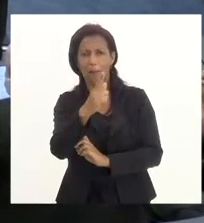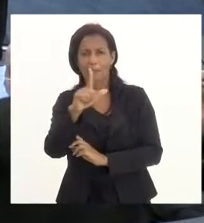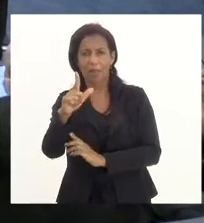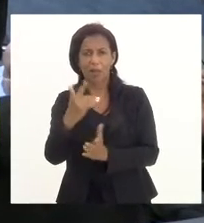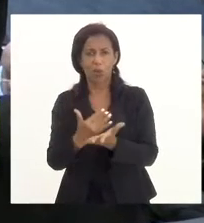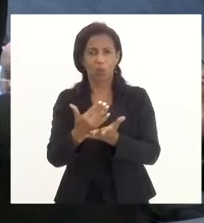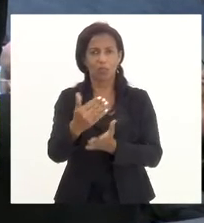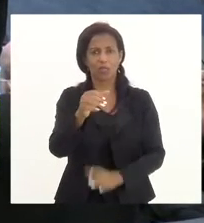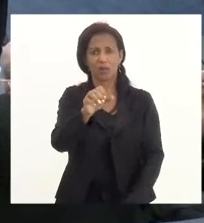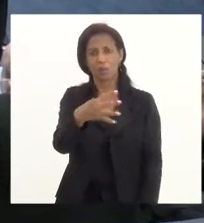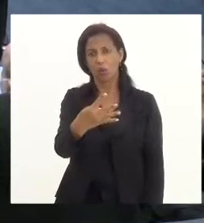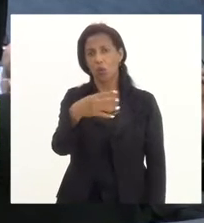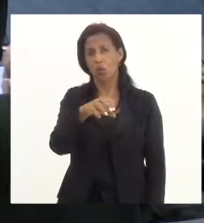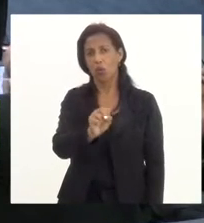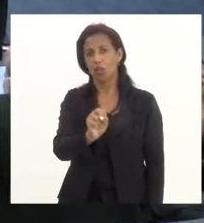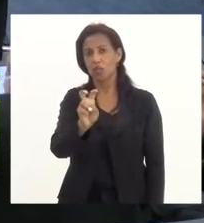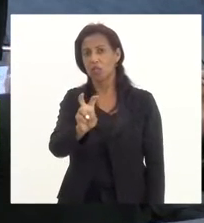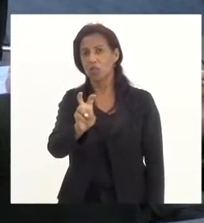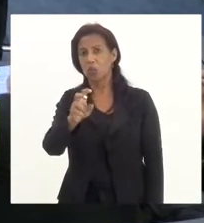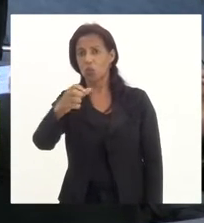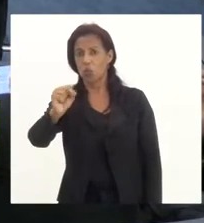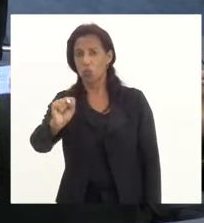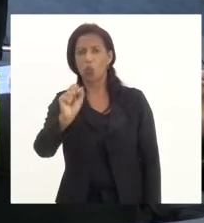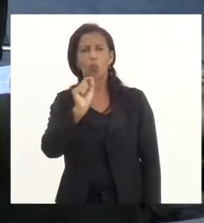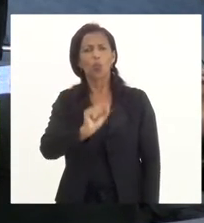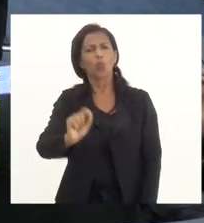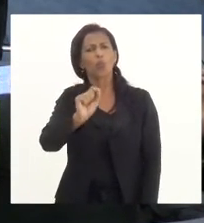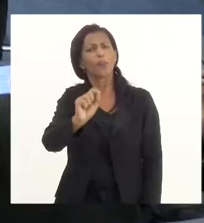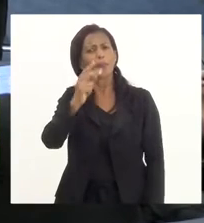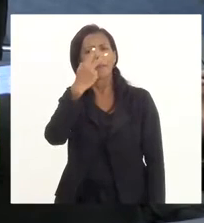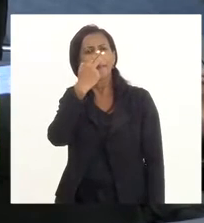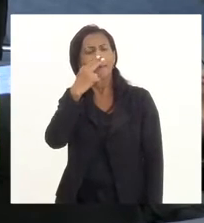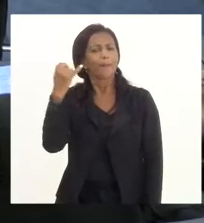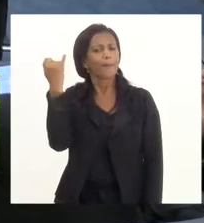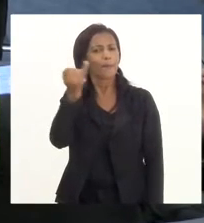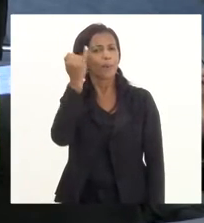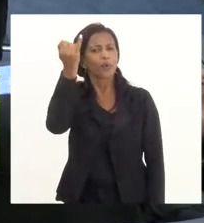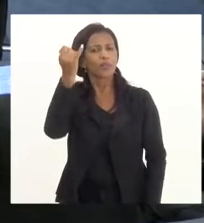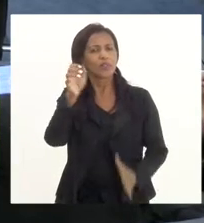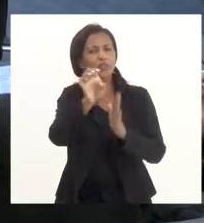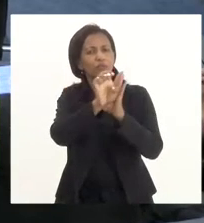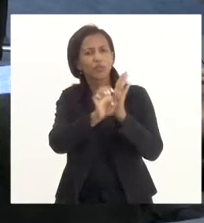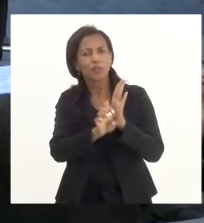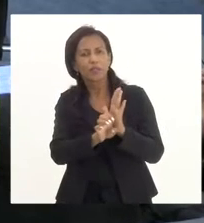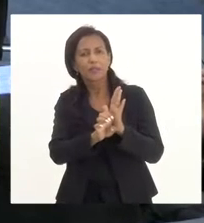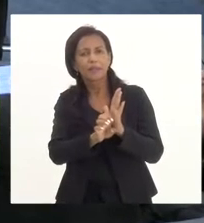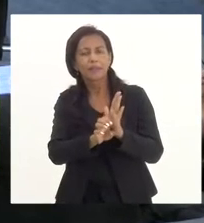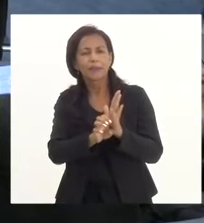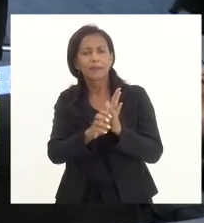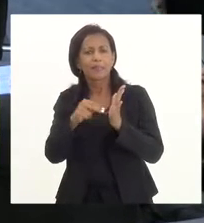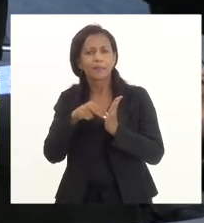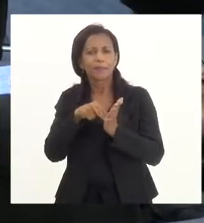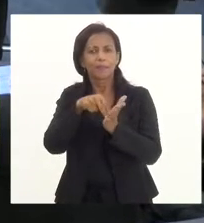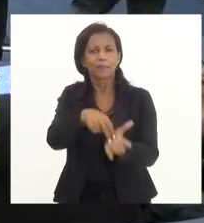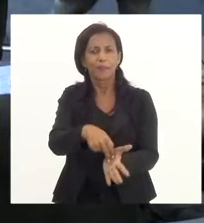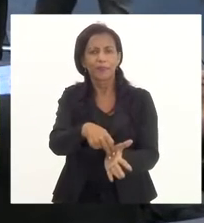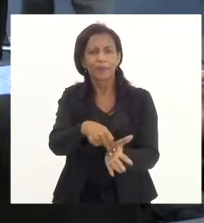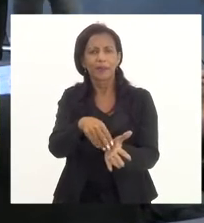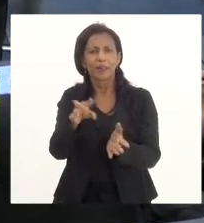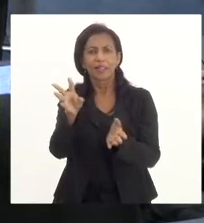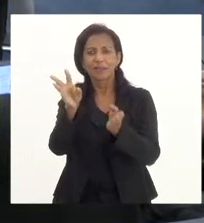começando pelo 48 e 52 o que nos parece importante foram as emendas que tentaram estabelecer as